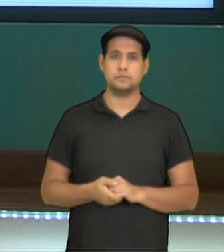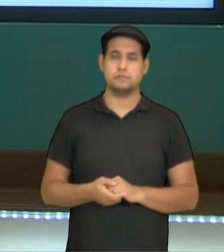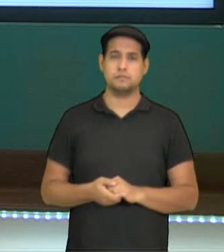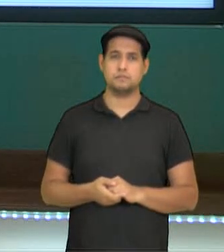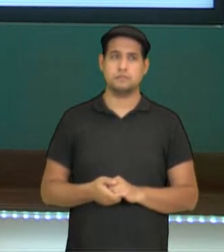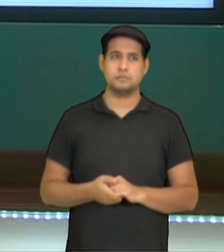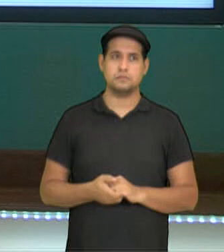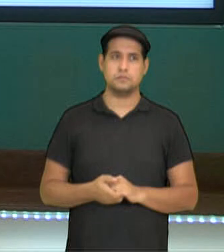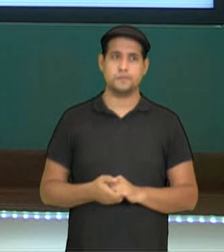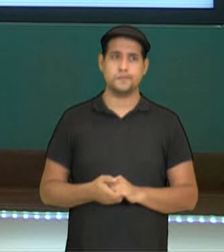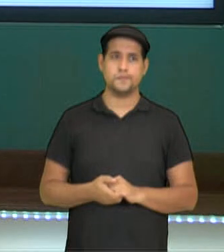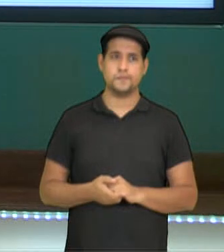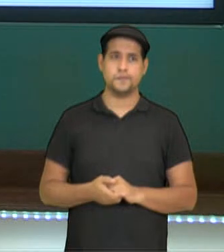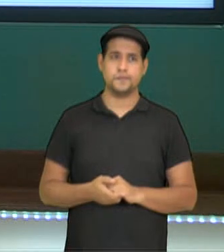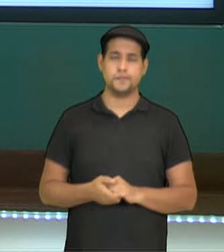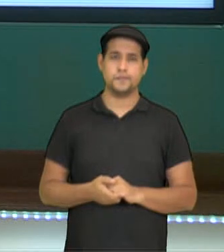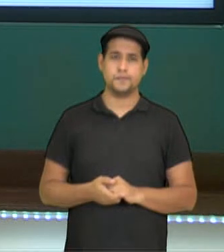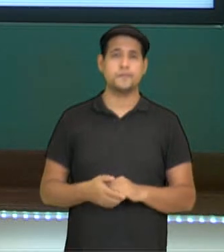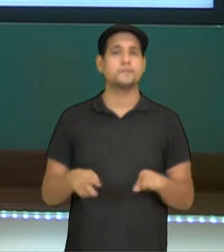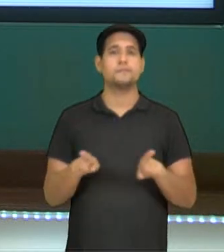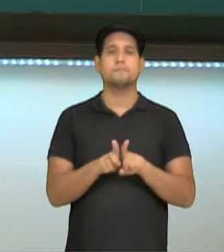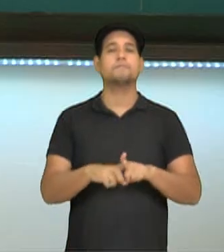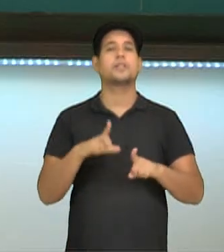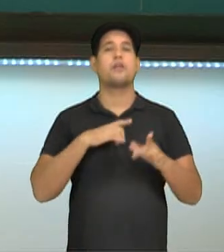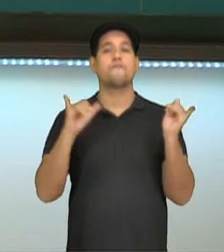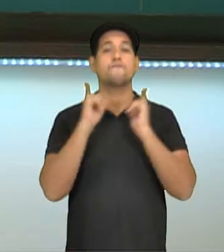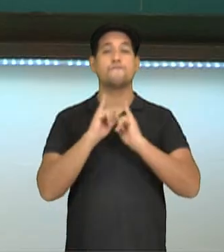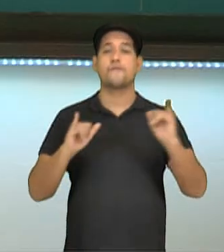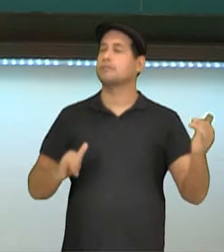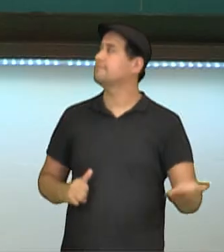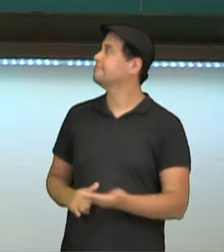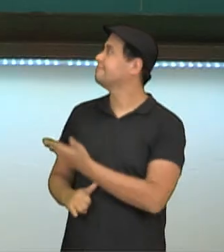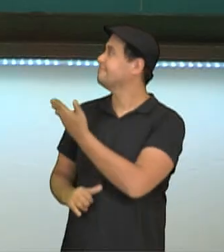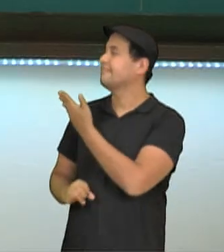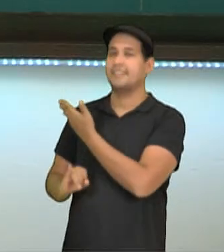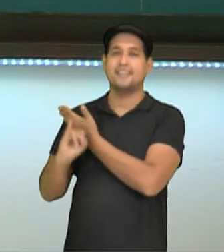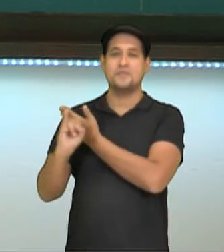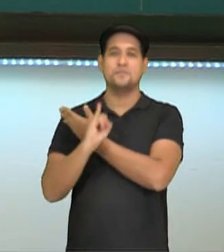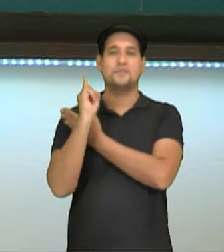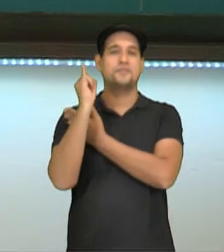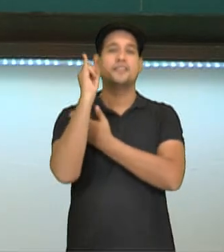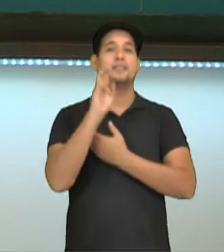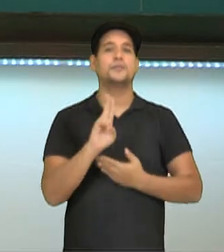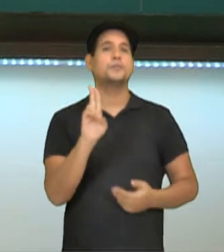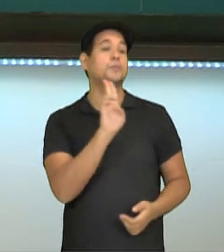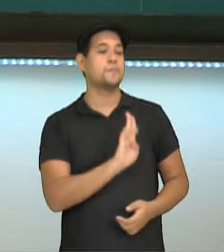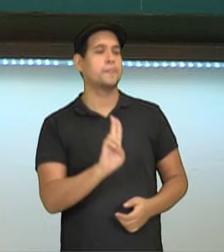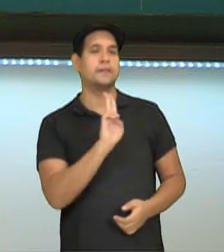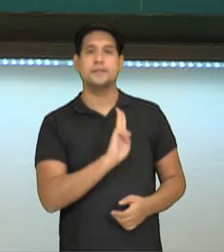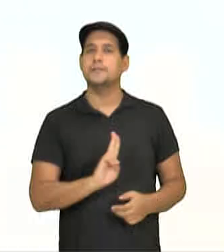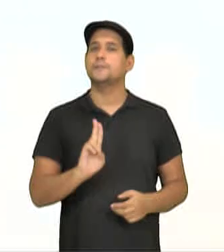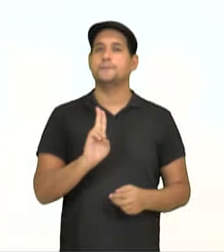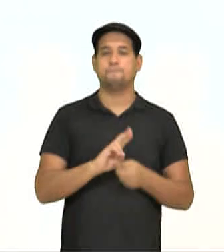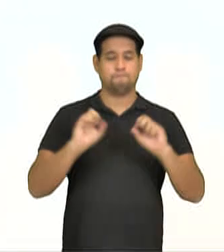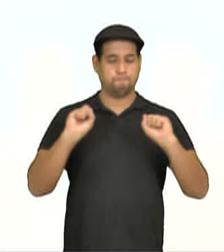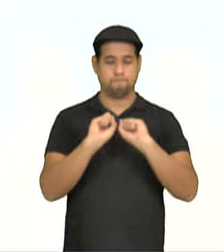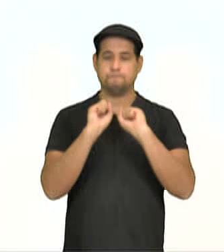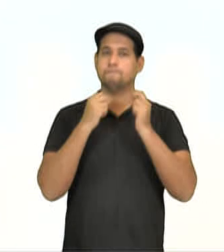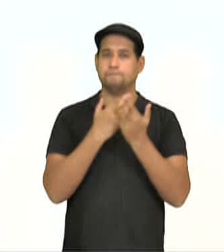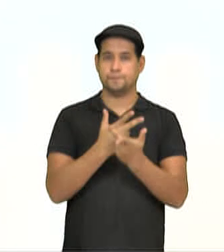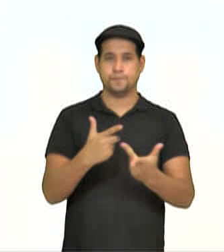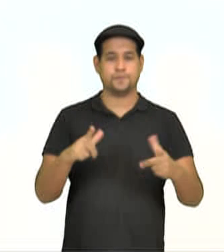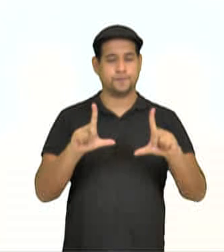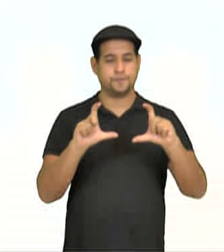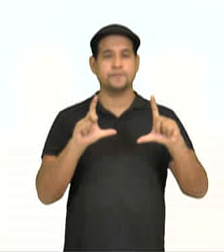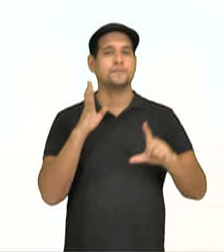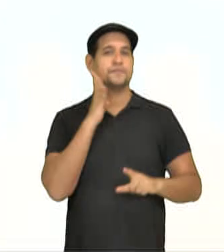E aqui, também uma informação bem importante, que é com relação a esse consumismo no esporte. Tá? Esse slide